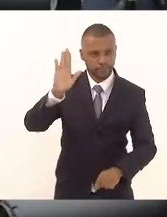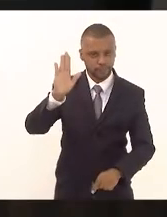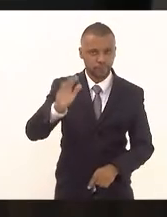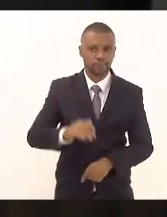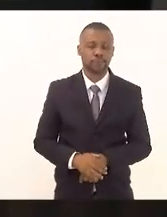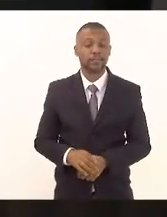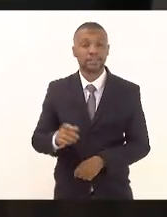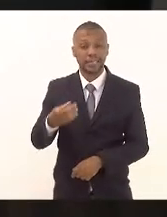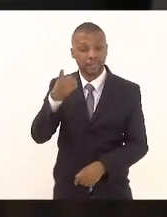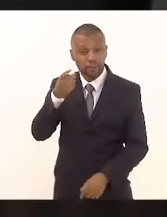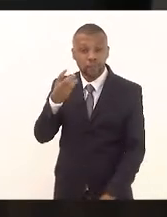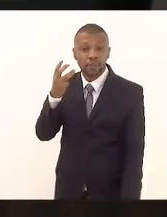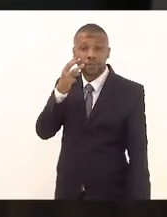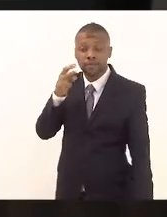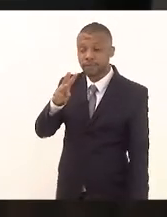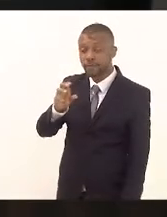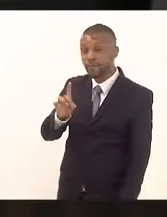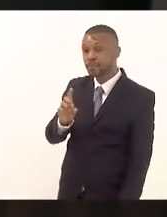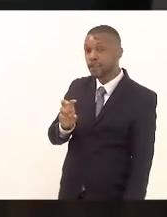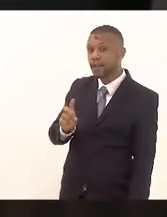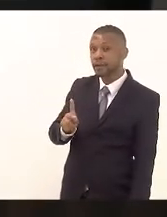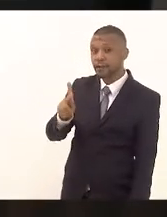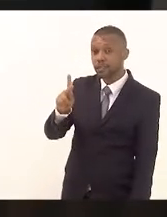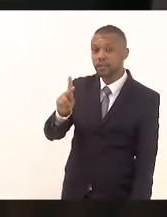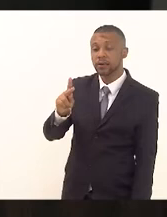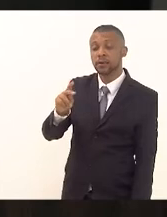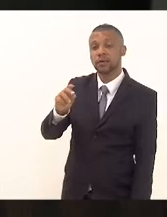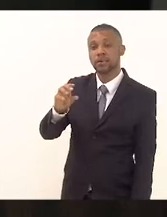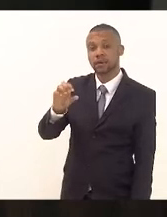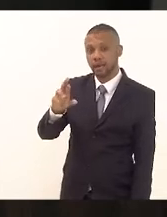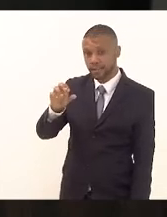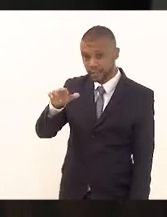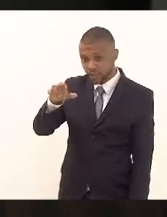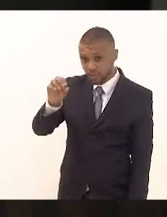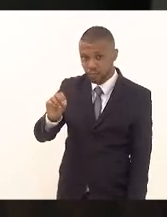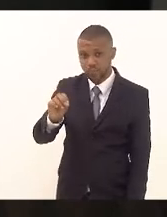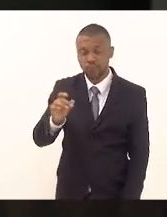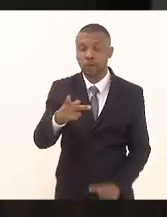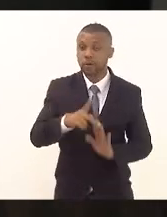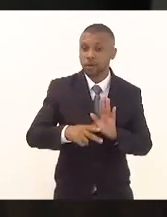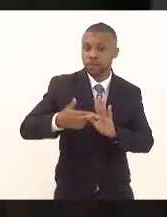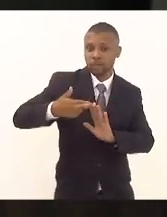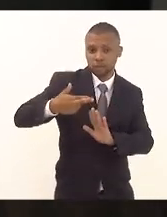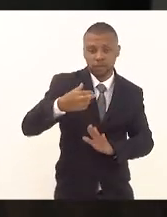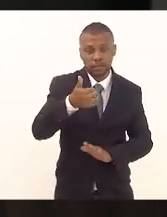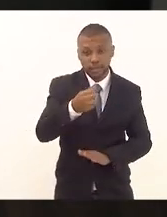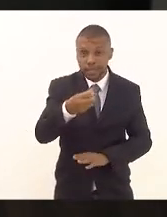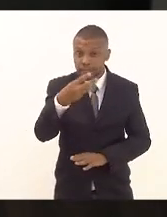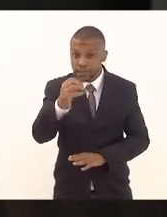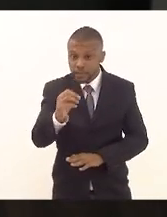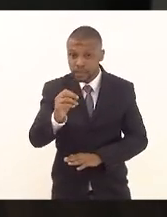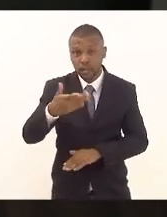Valdeque Carneiro. Projeto de resolução 1030 de 22, de autoria do deputado André Siciliano, que altera a resolução